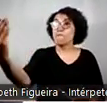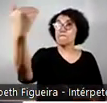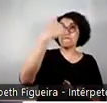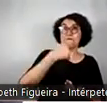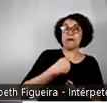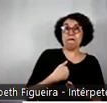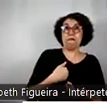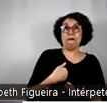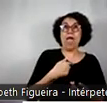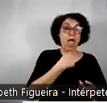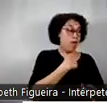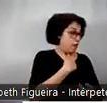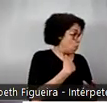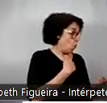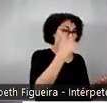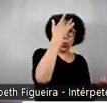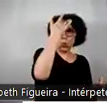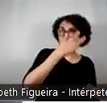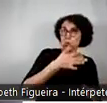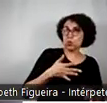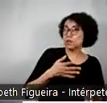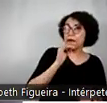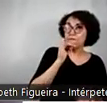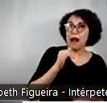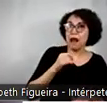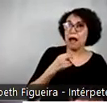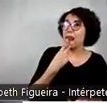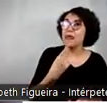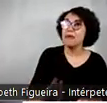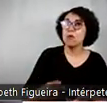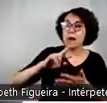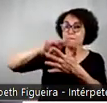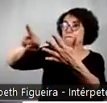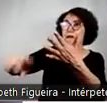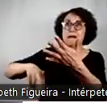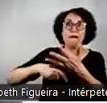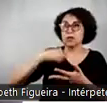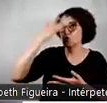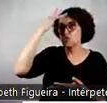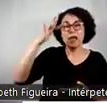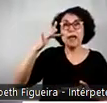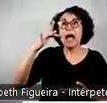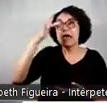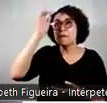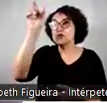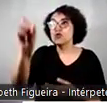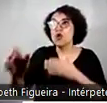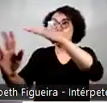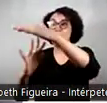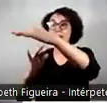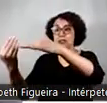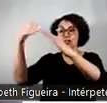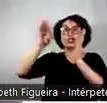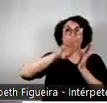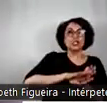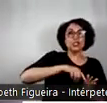mas o migrante, ele não sabe falar português, mas aí você sabe falar outra língua, né? Então a gente sempre foca nessa questão da falta,